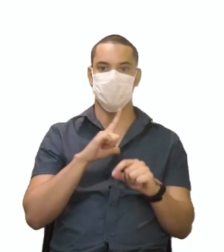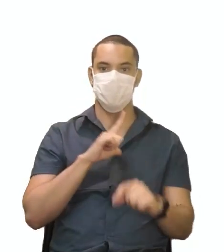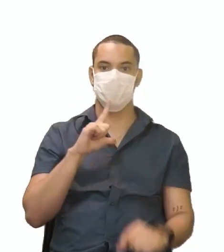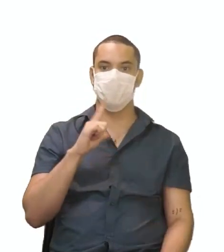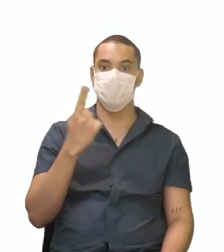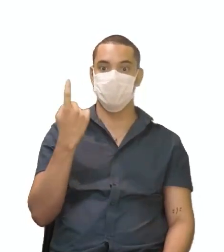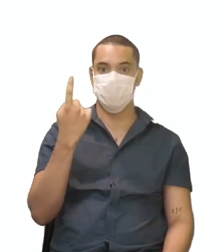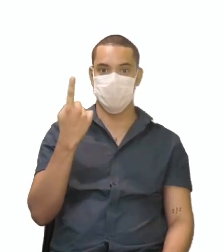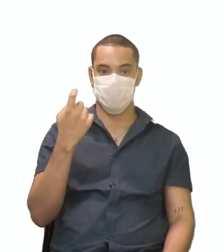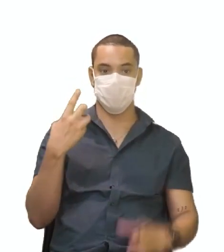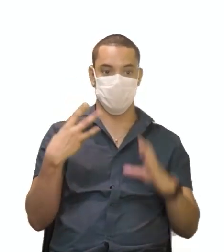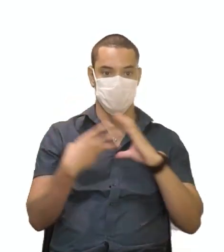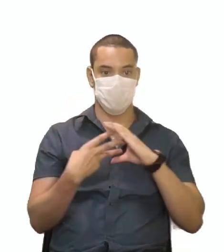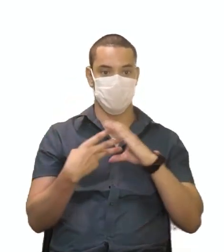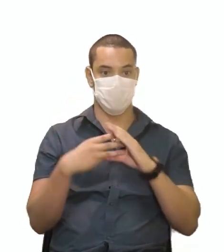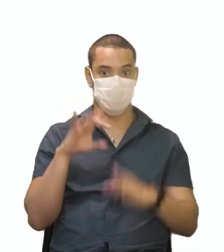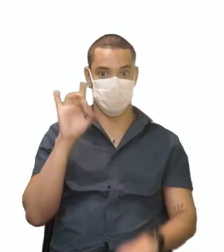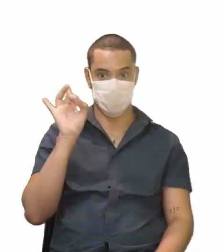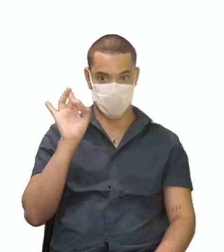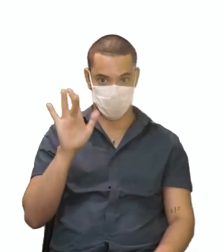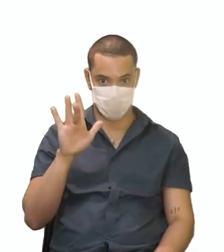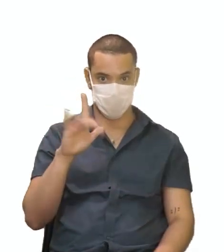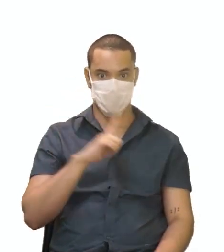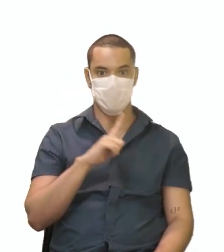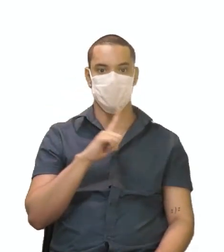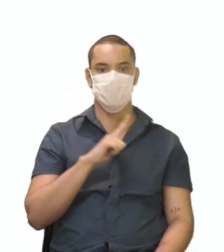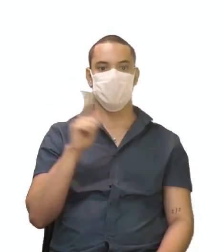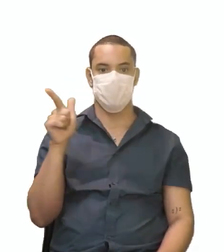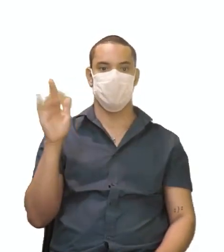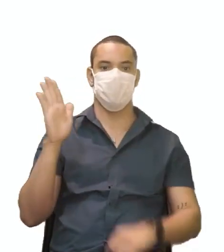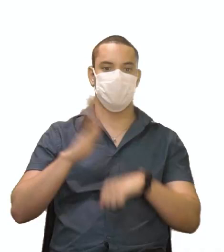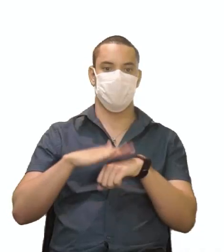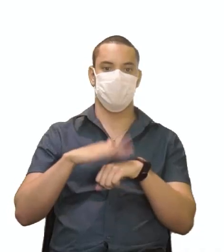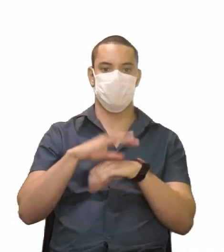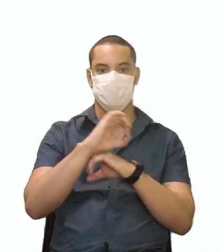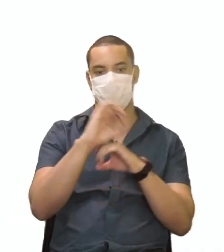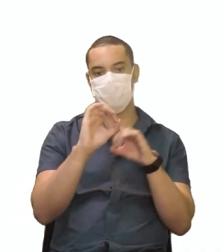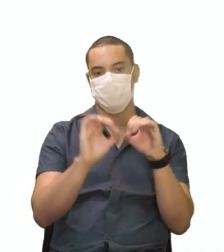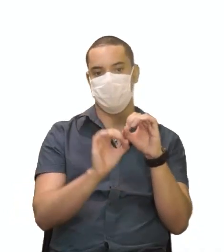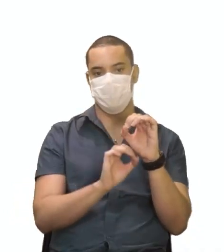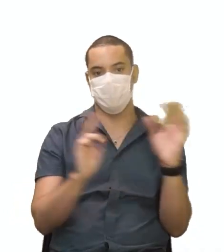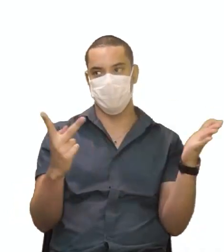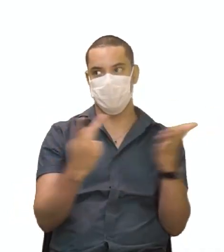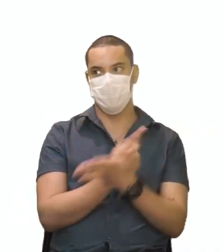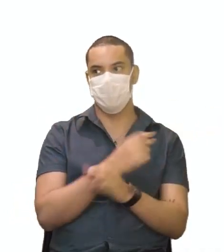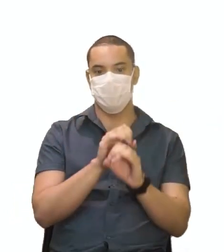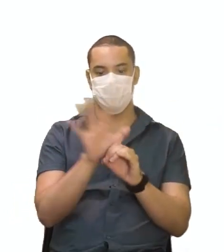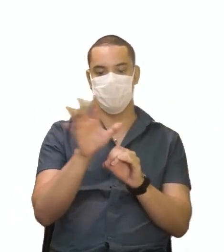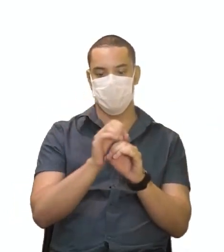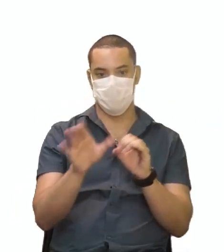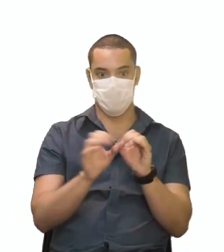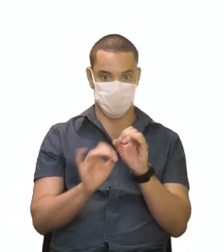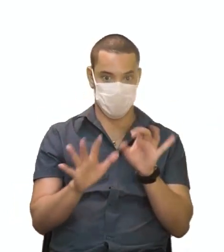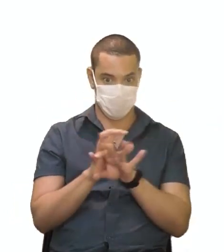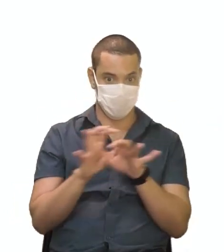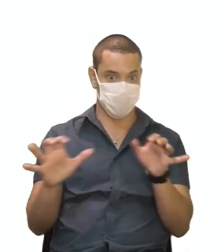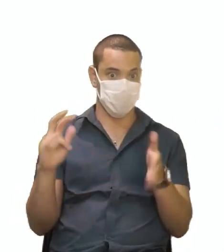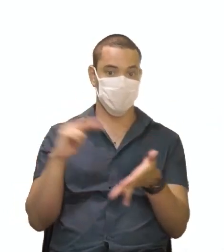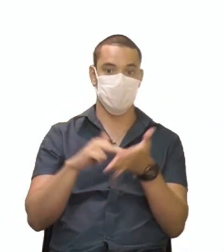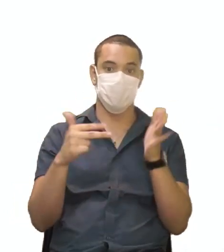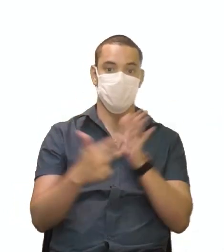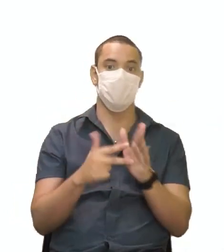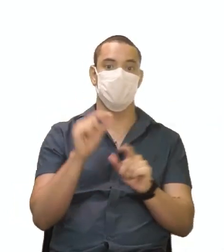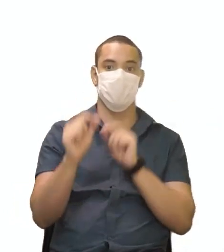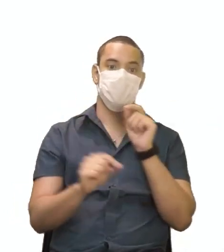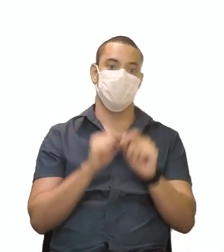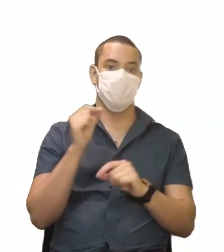unicelulares, você vai ter esse processo acontecendo essa reprodução acontecendo e nada mais é que